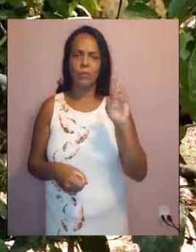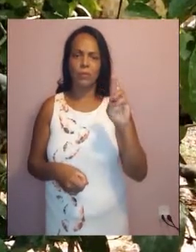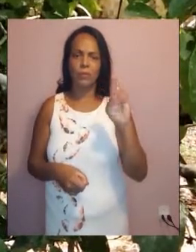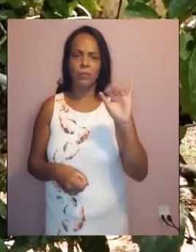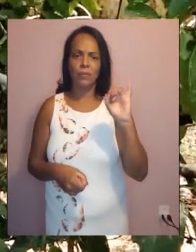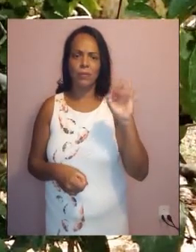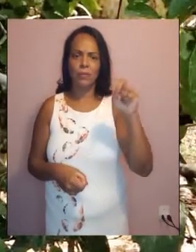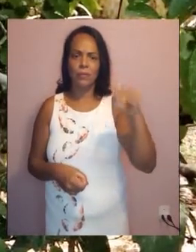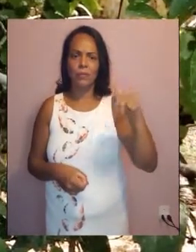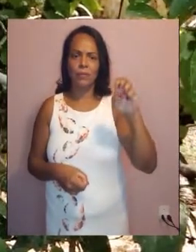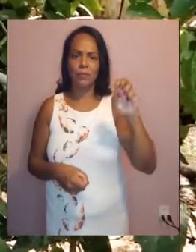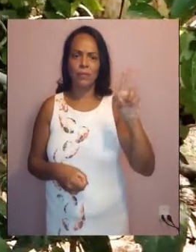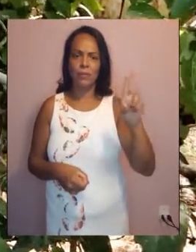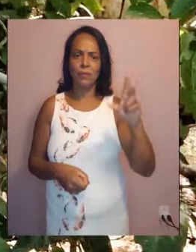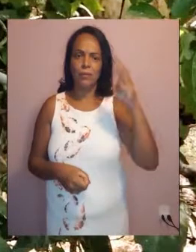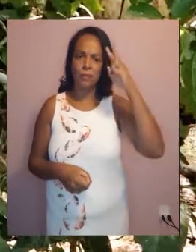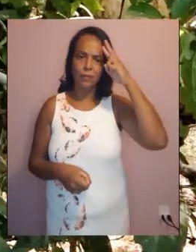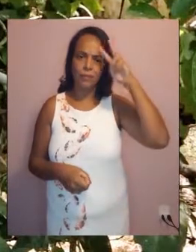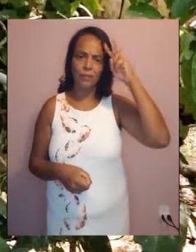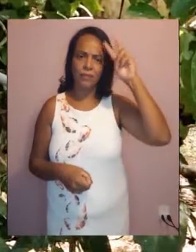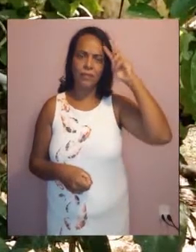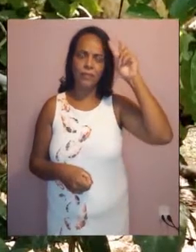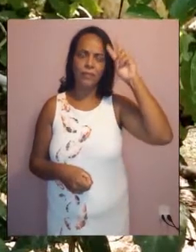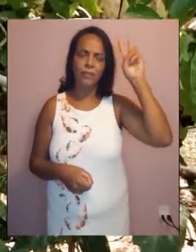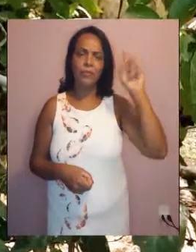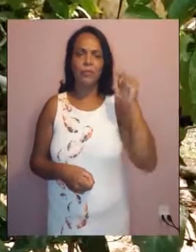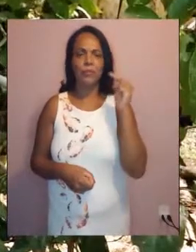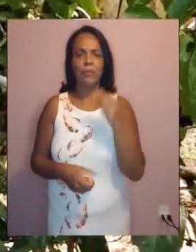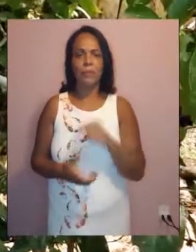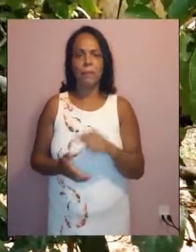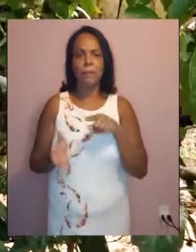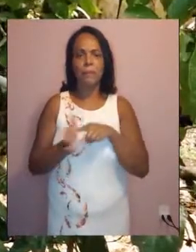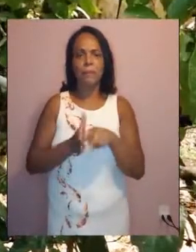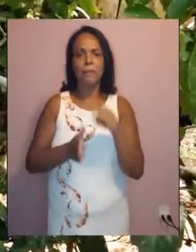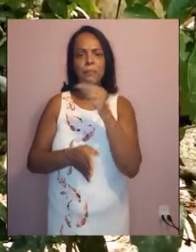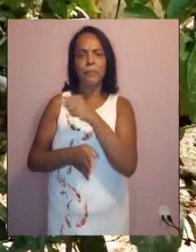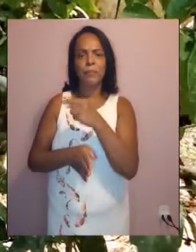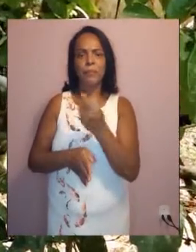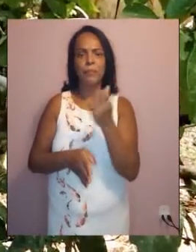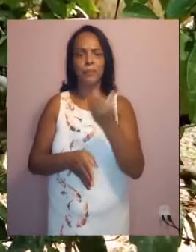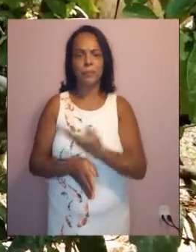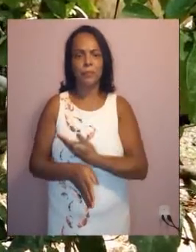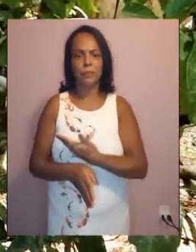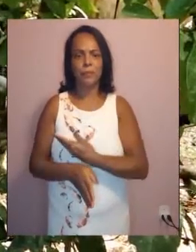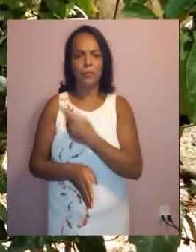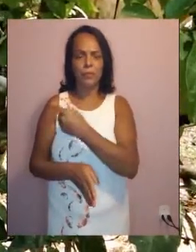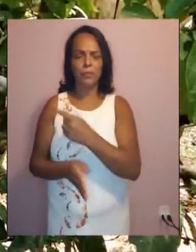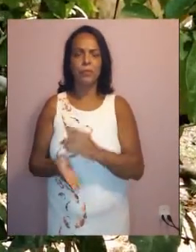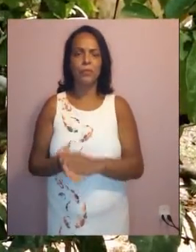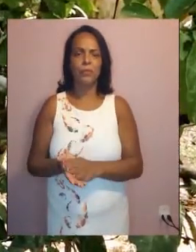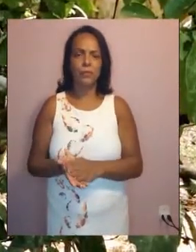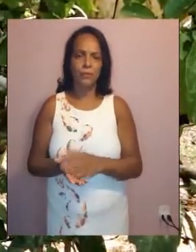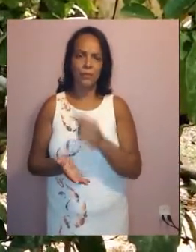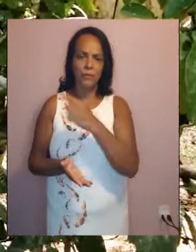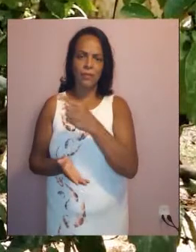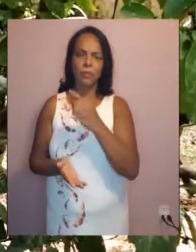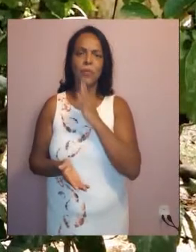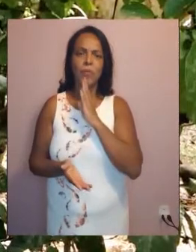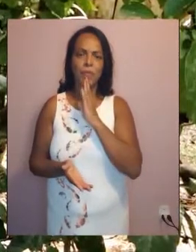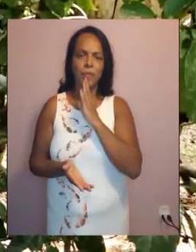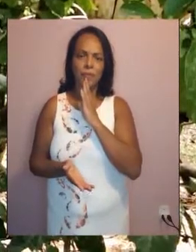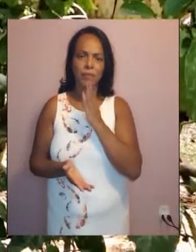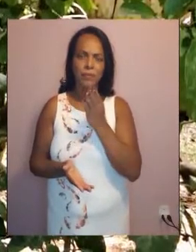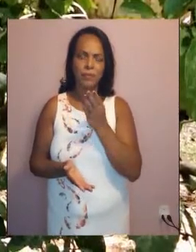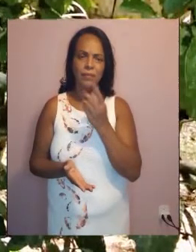ligado. Aí disse: Antônio Costa, por acaso, tu